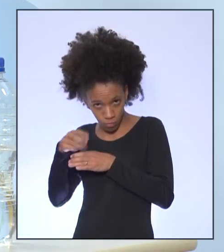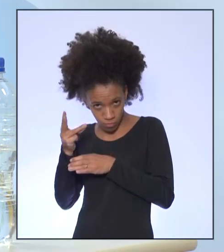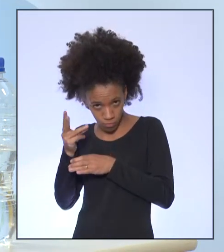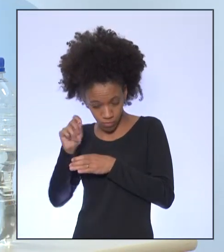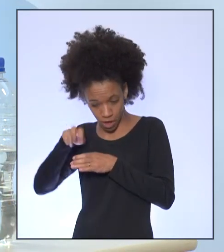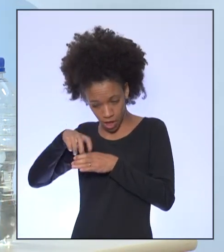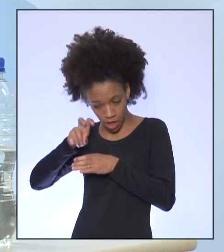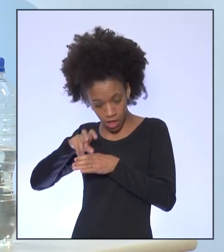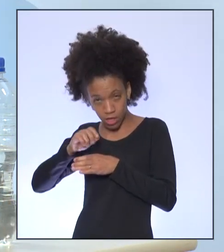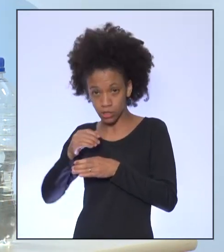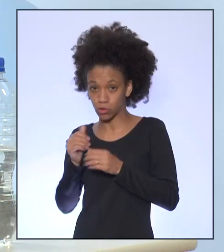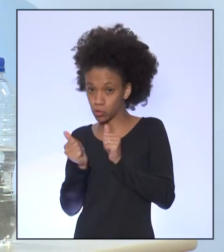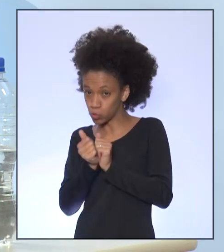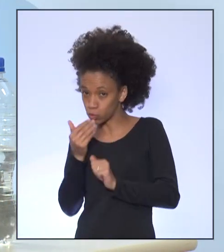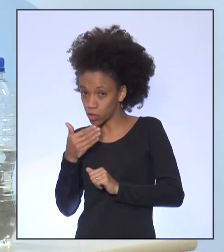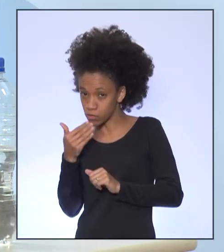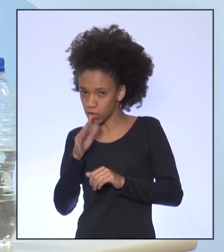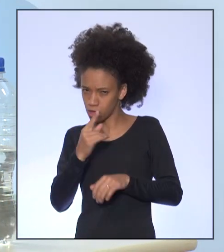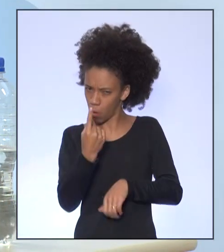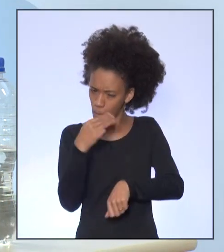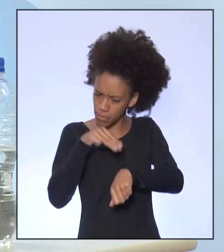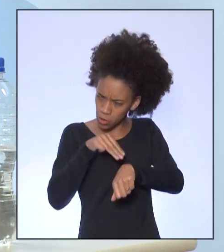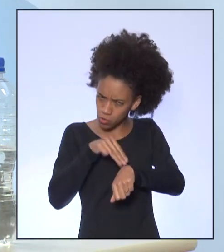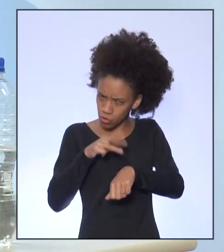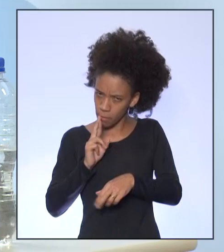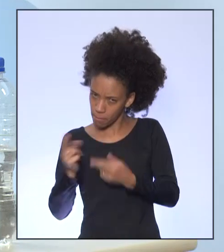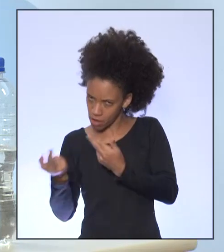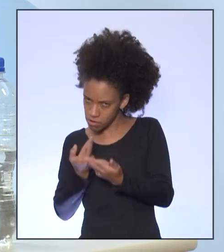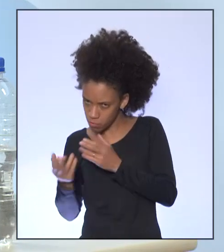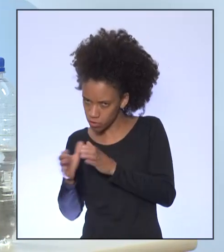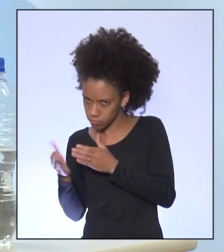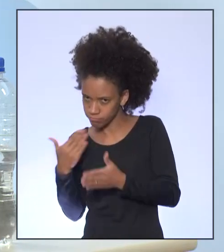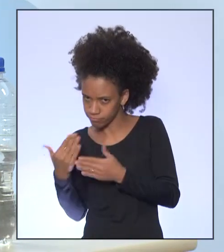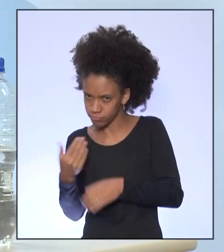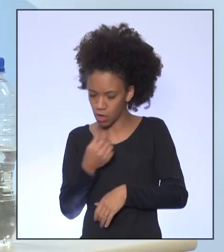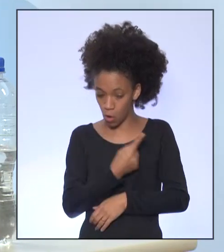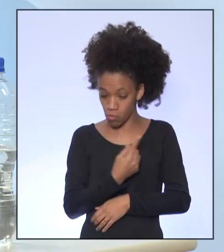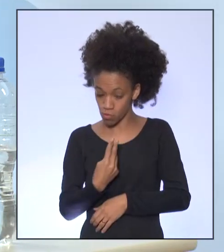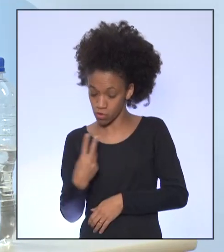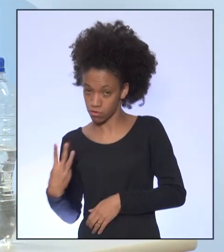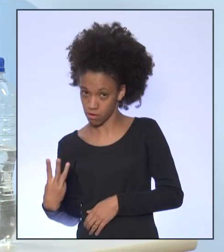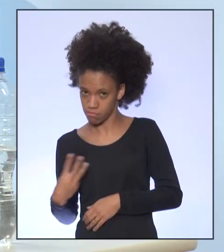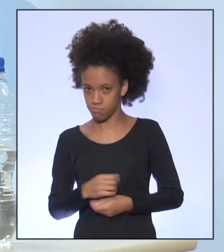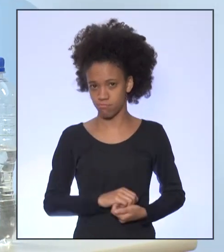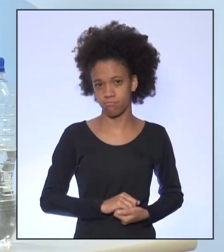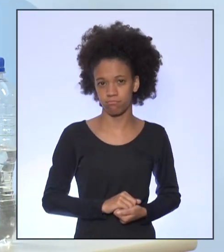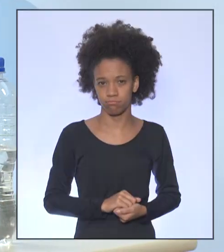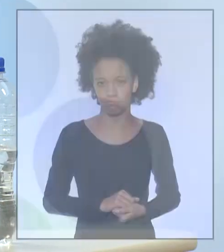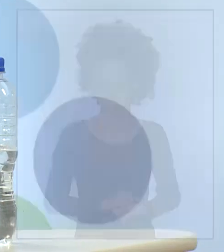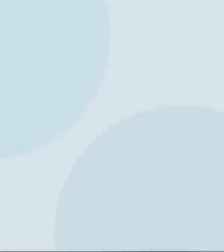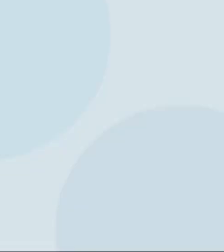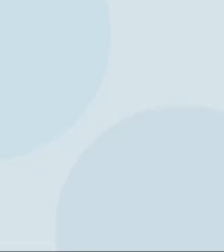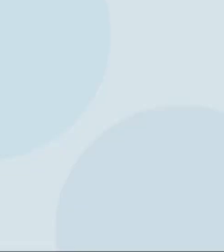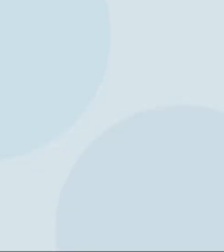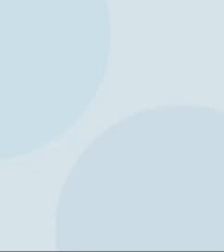açúcar. Então, para isso, vocês vão ter 1 minutinho para responder, tá? 1, 2 ou 3.